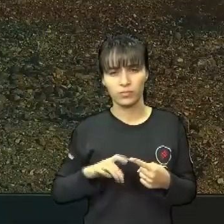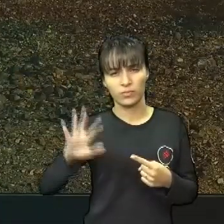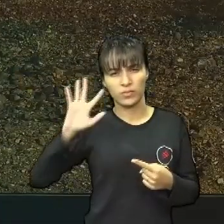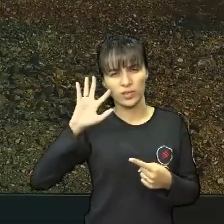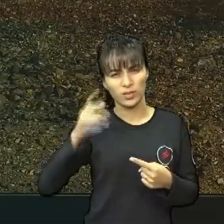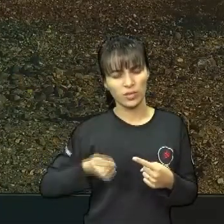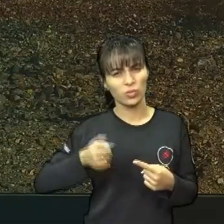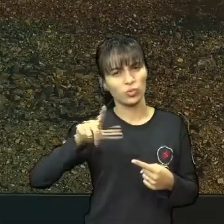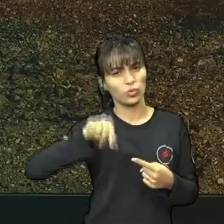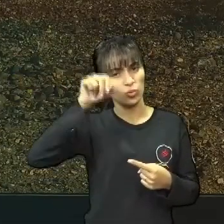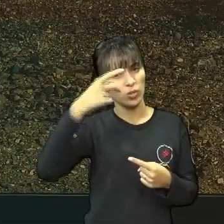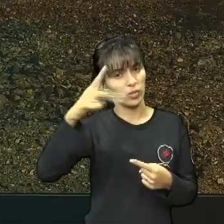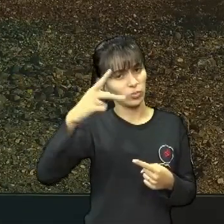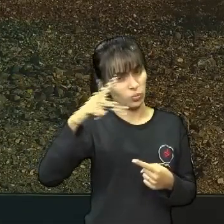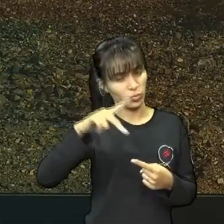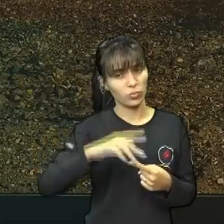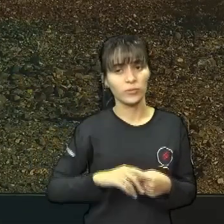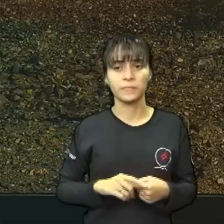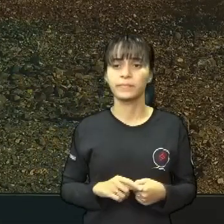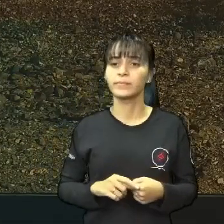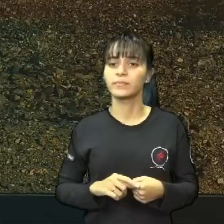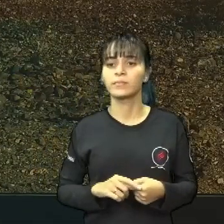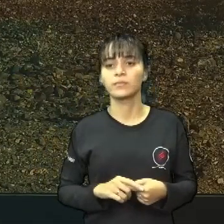a escolha é sua